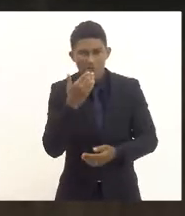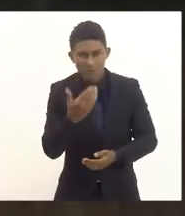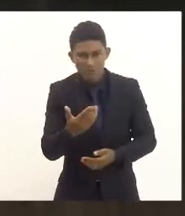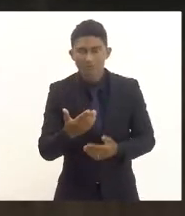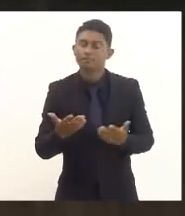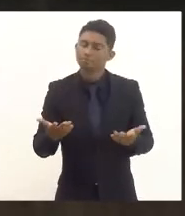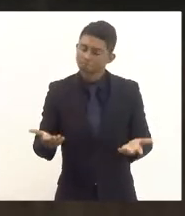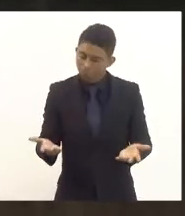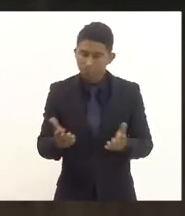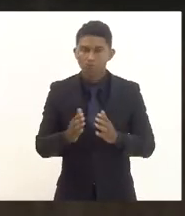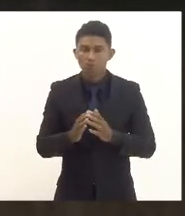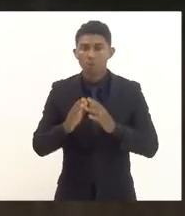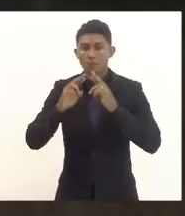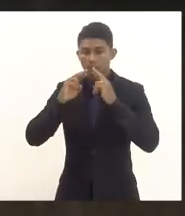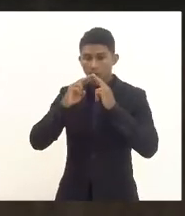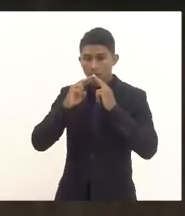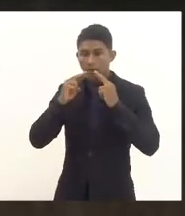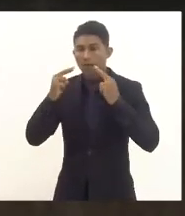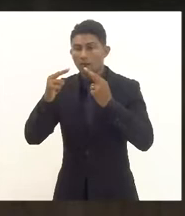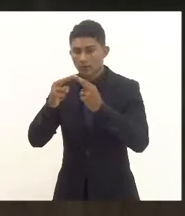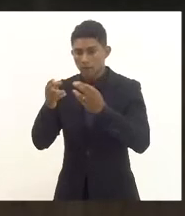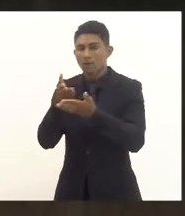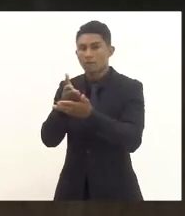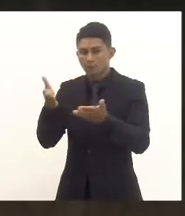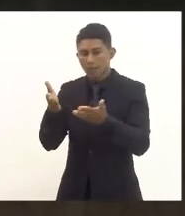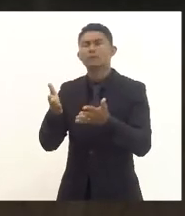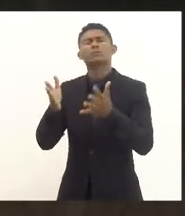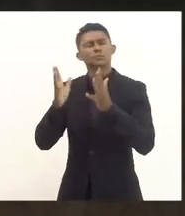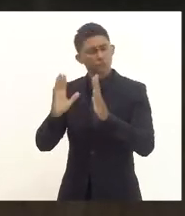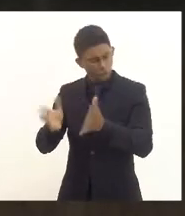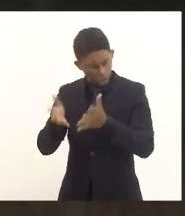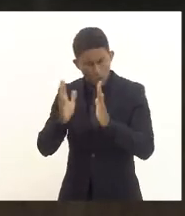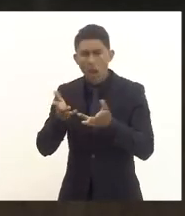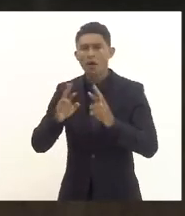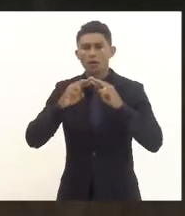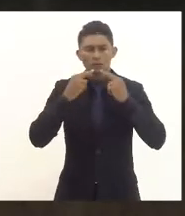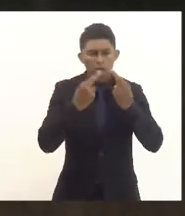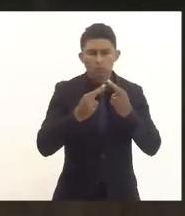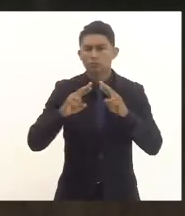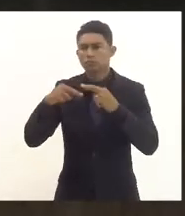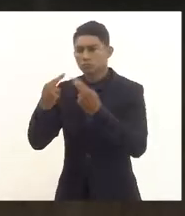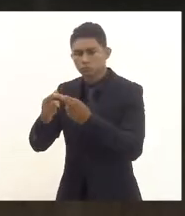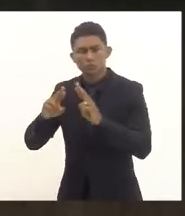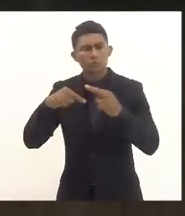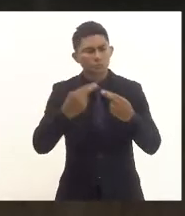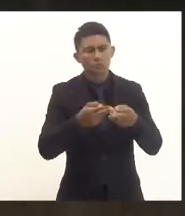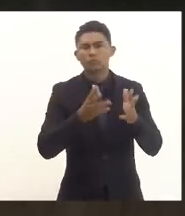e as audiências públicas foram feitas seu presidente e